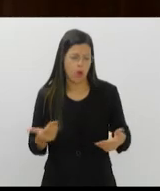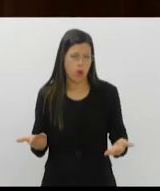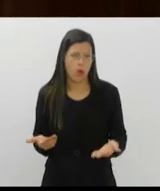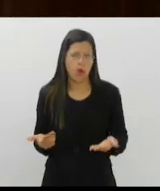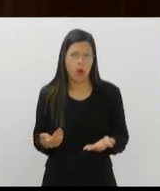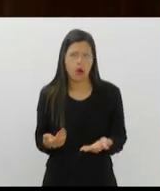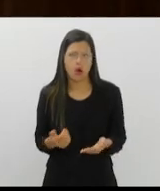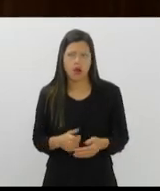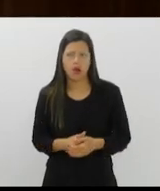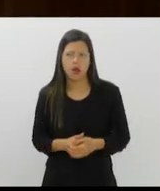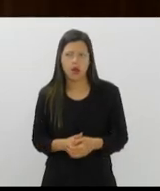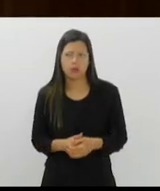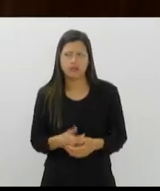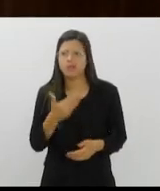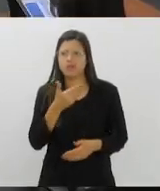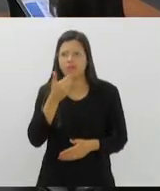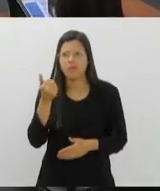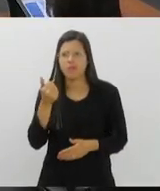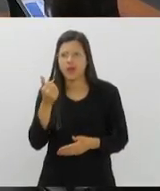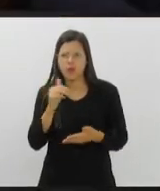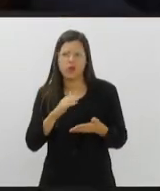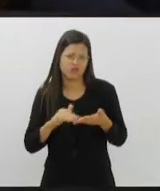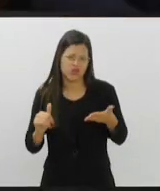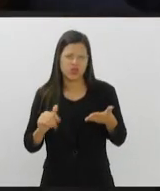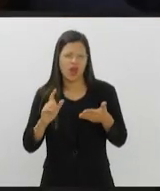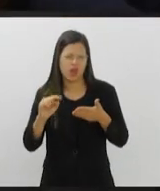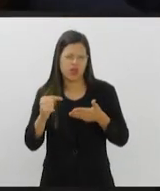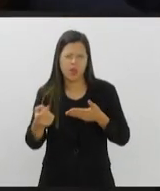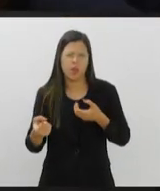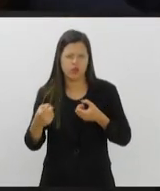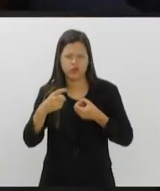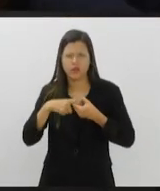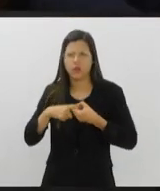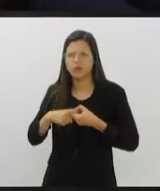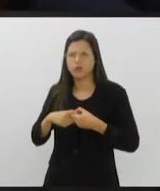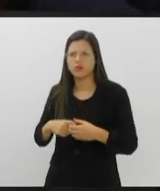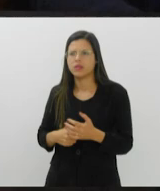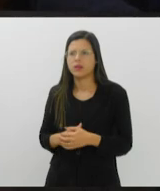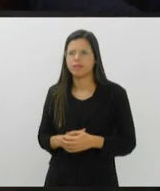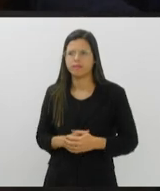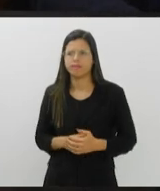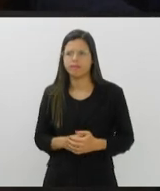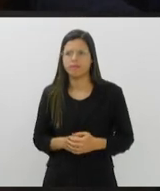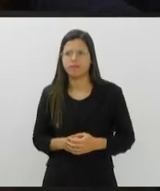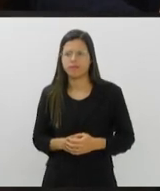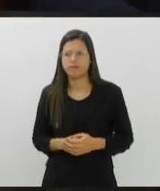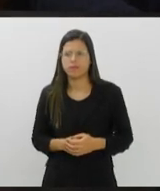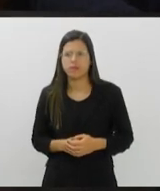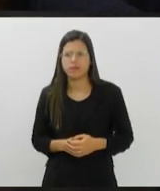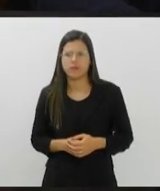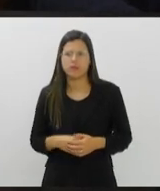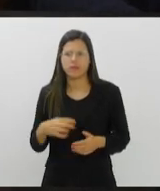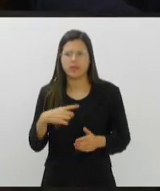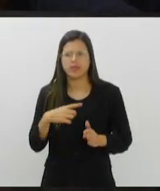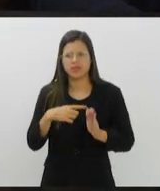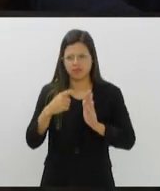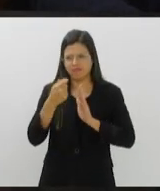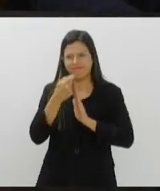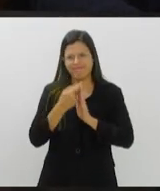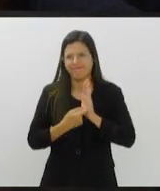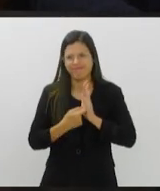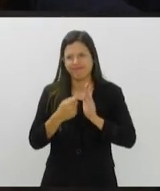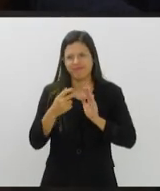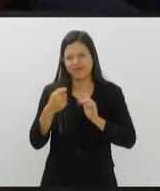Não, é melhor tirar melhor, de pauta melhor voltar para ser bem, se já está com as... questões técnicas que o senhor já aventou,